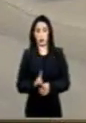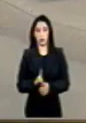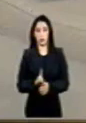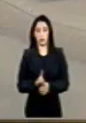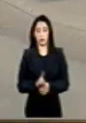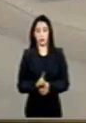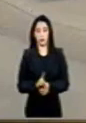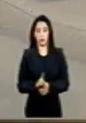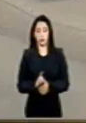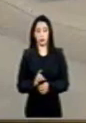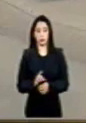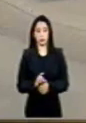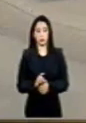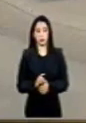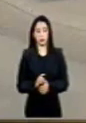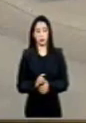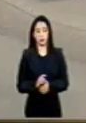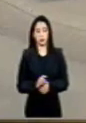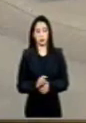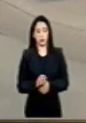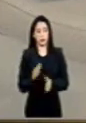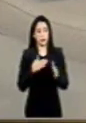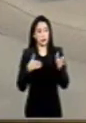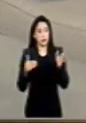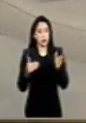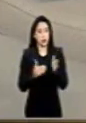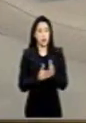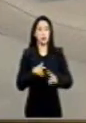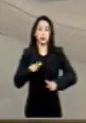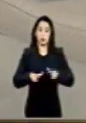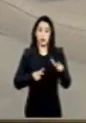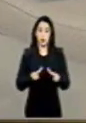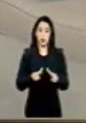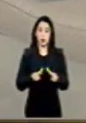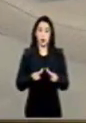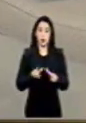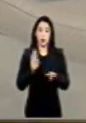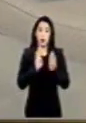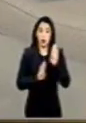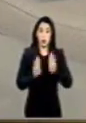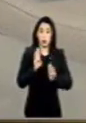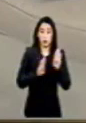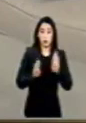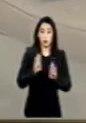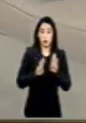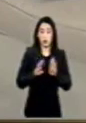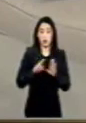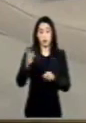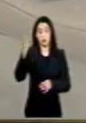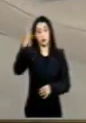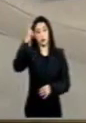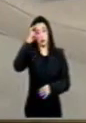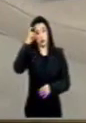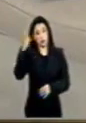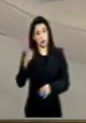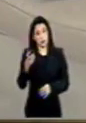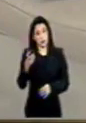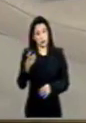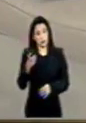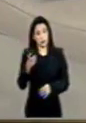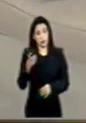está se dando a mensagem para todo servidor do seguinte: cuidado com medidas de contra-inteligência. No momento em